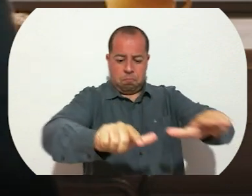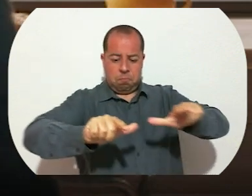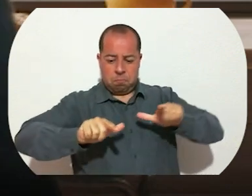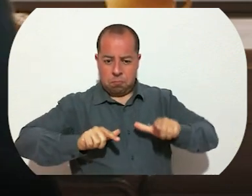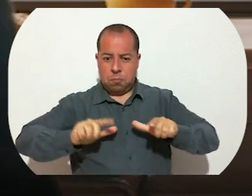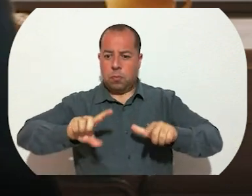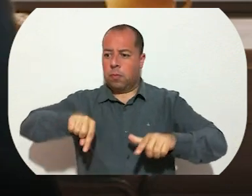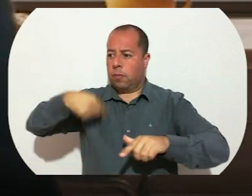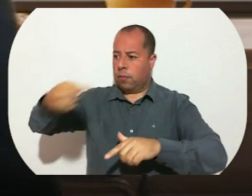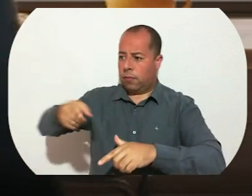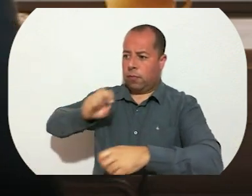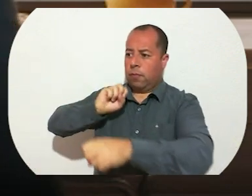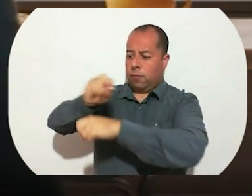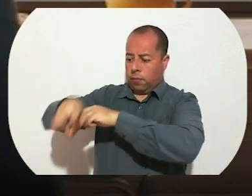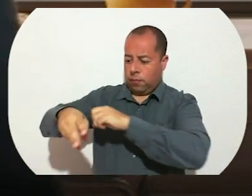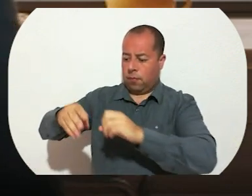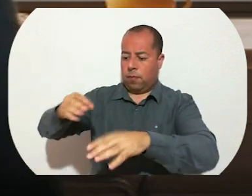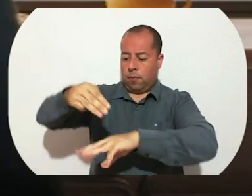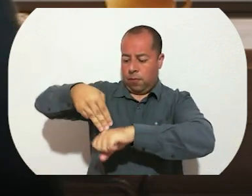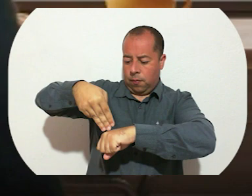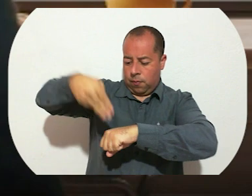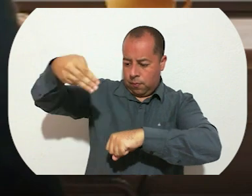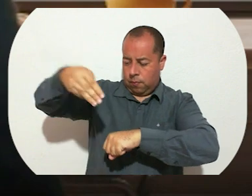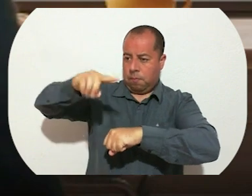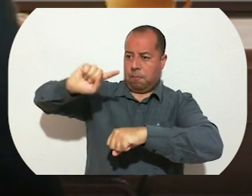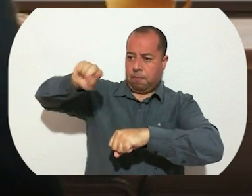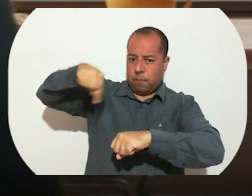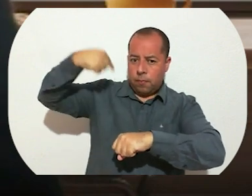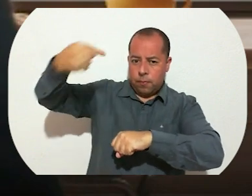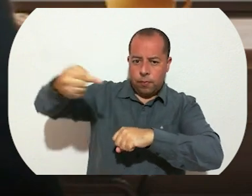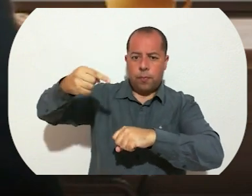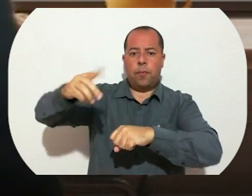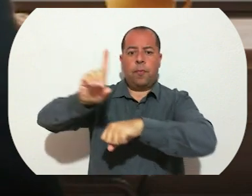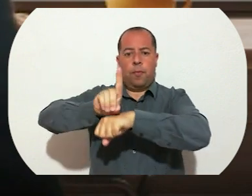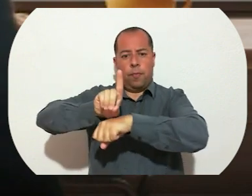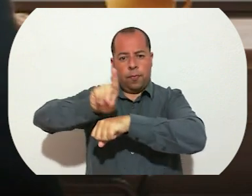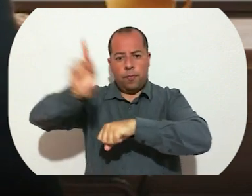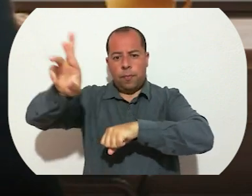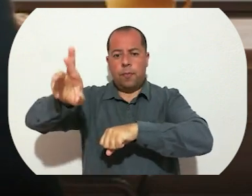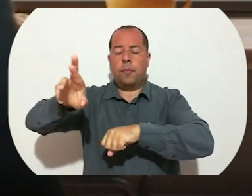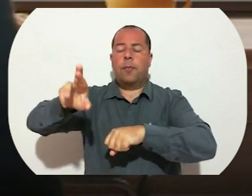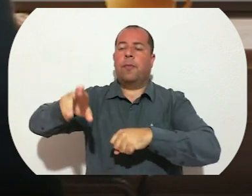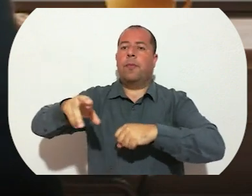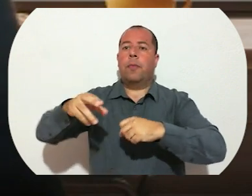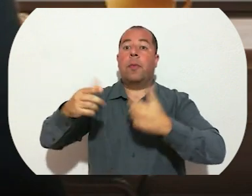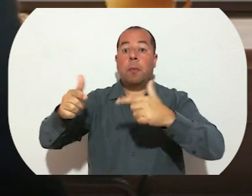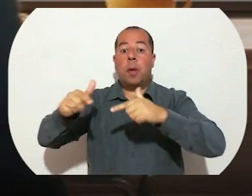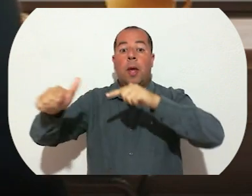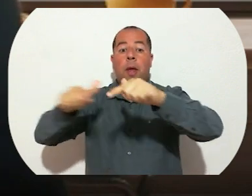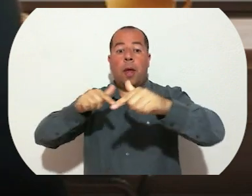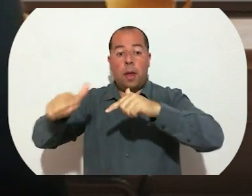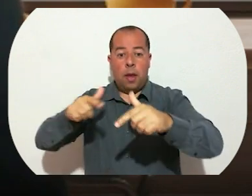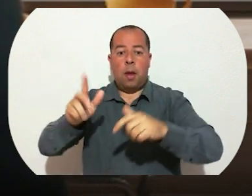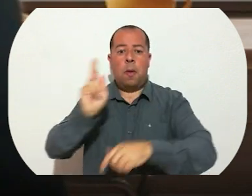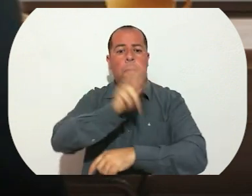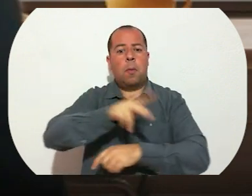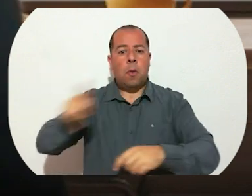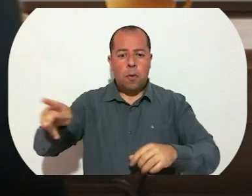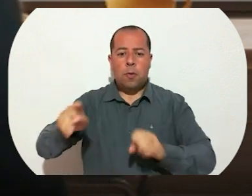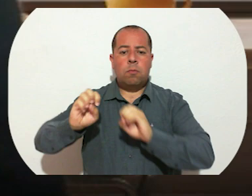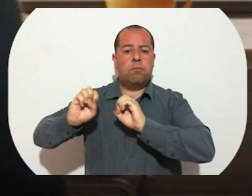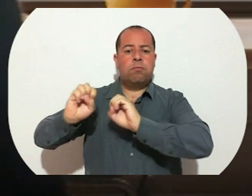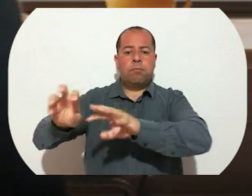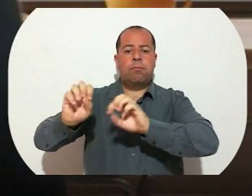curso ingressaram num programa de mestrado e, na sequência, num programa de doutorado para atuarem